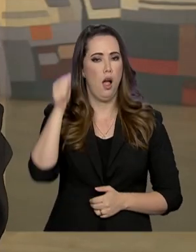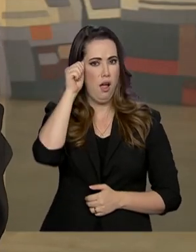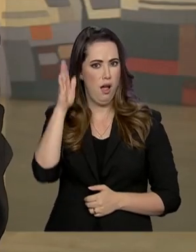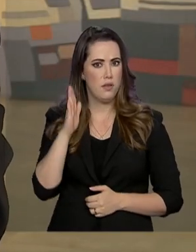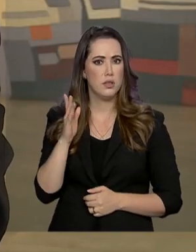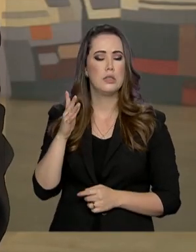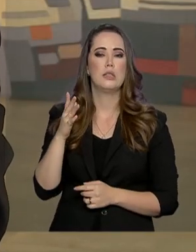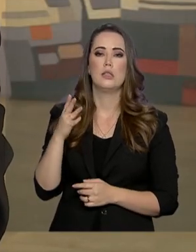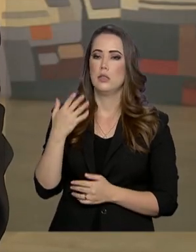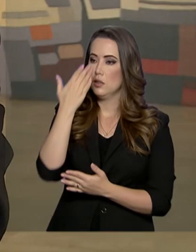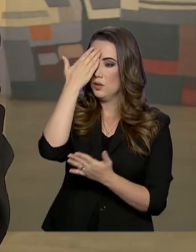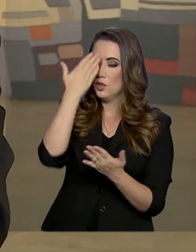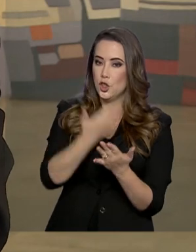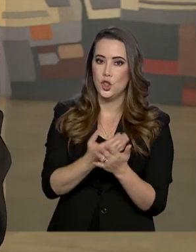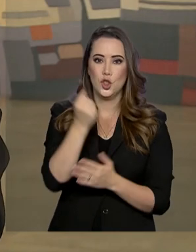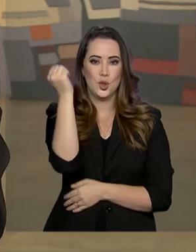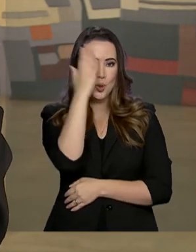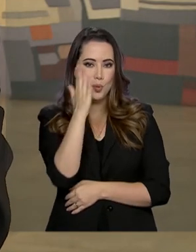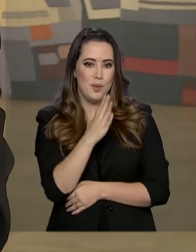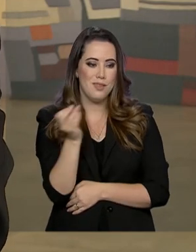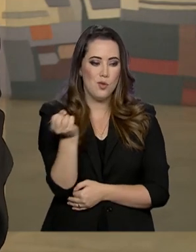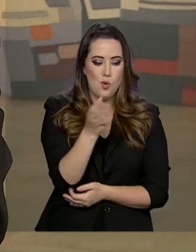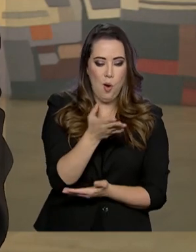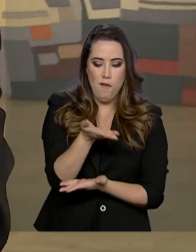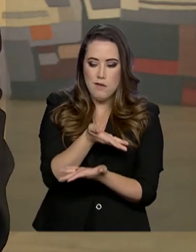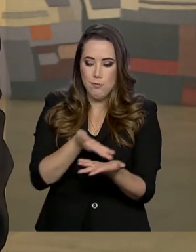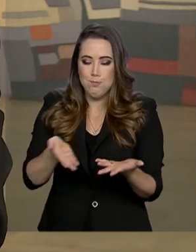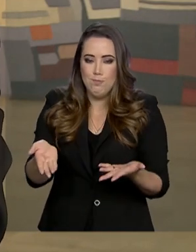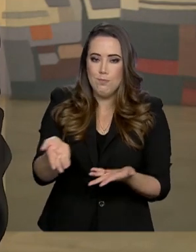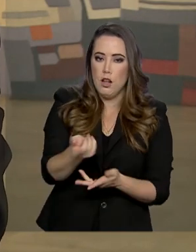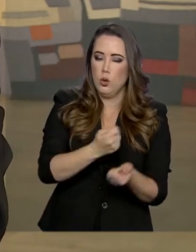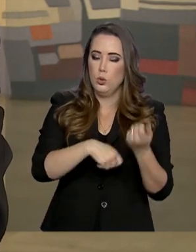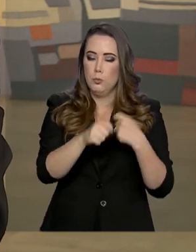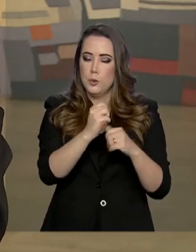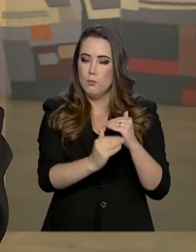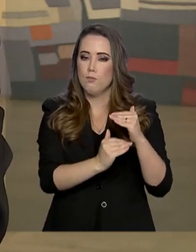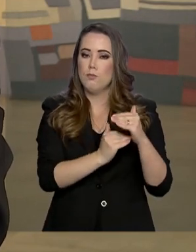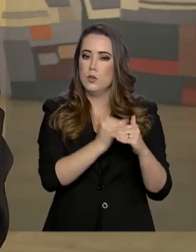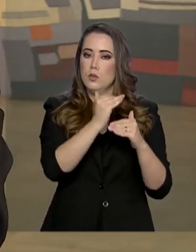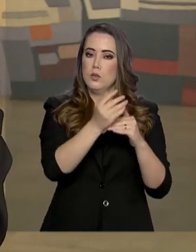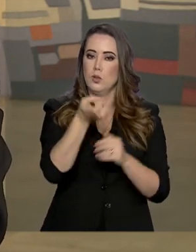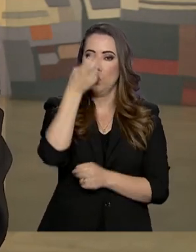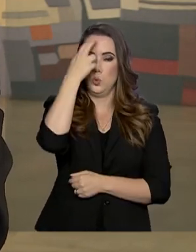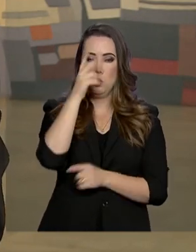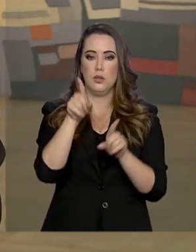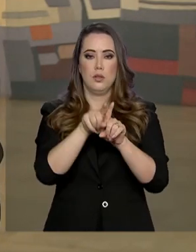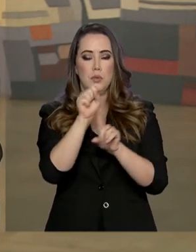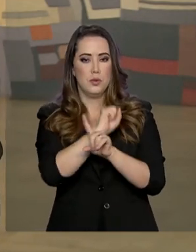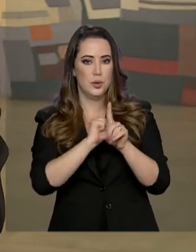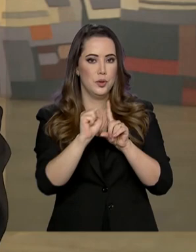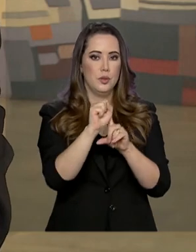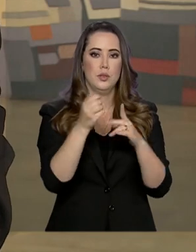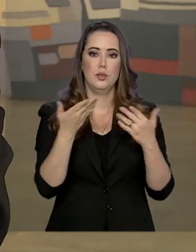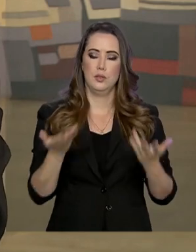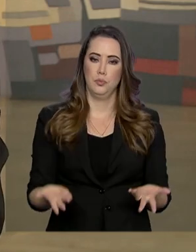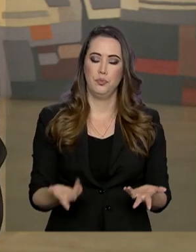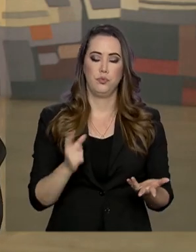visão do Brasil, de uma nova interação econômica, cultural, social e